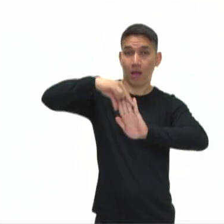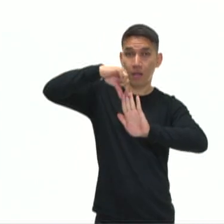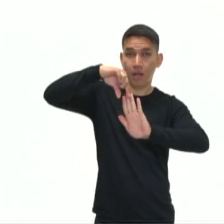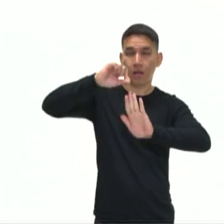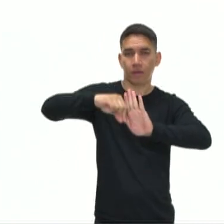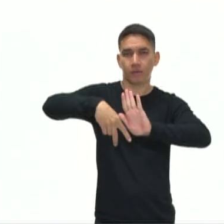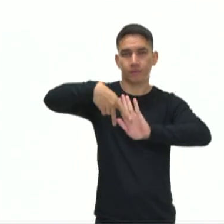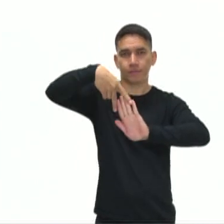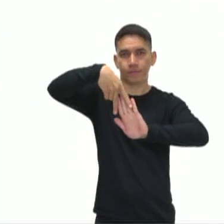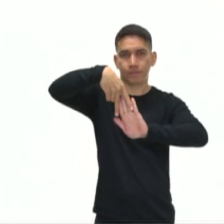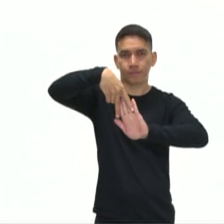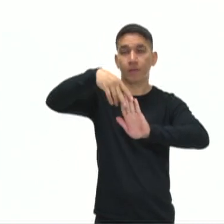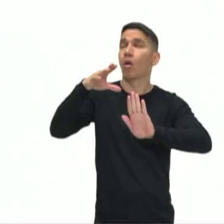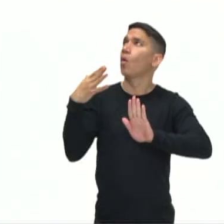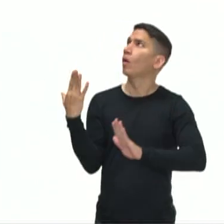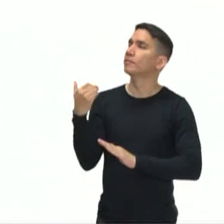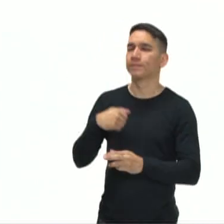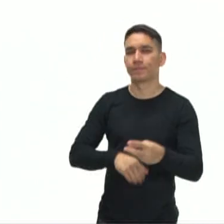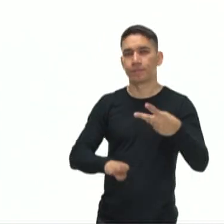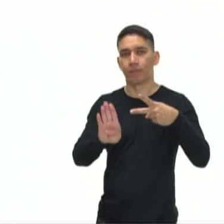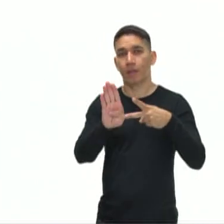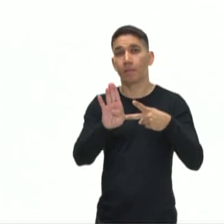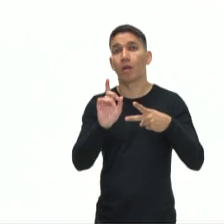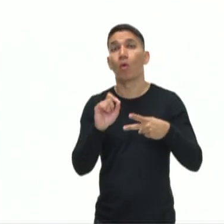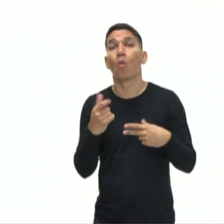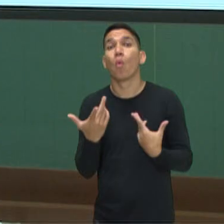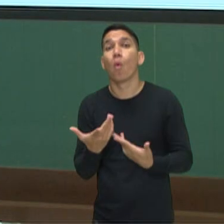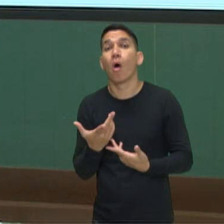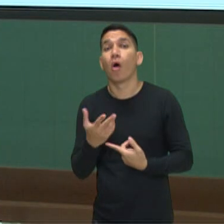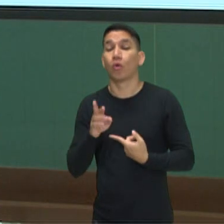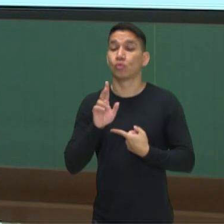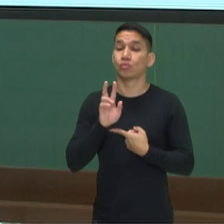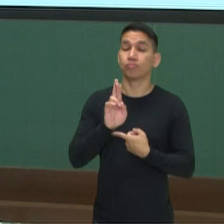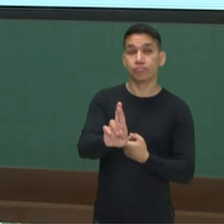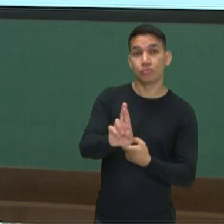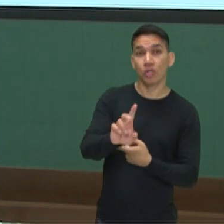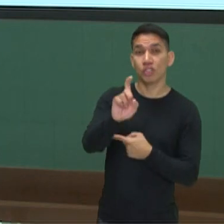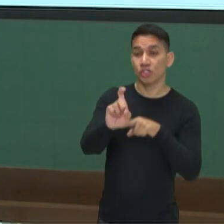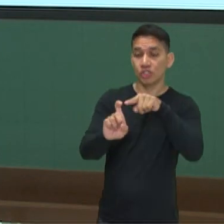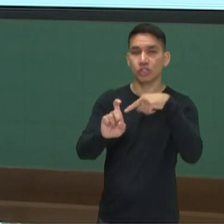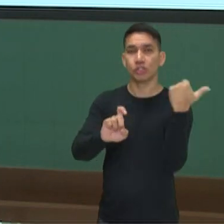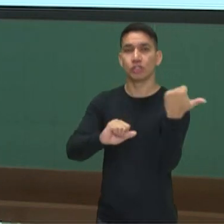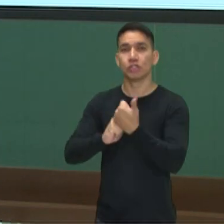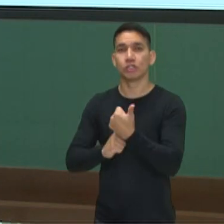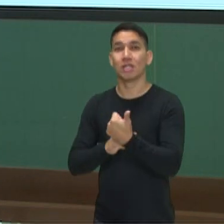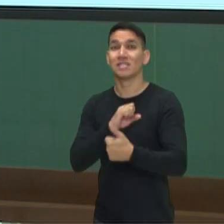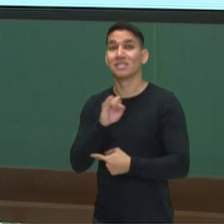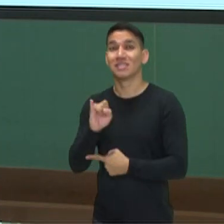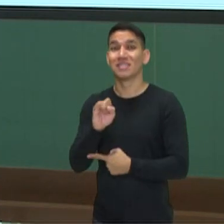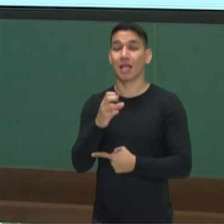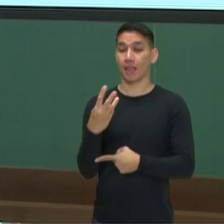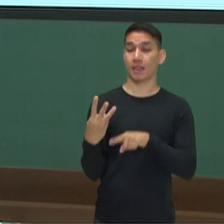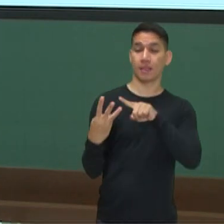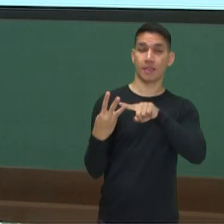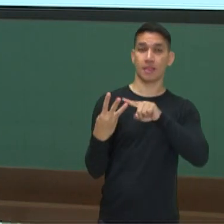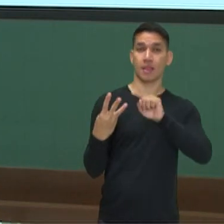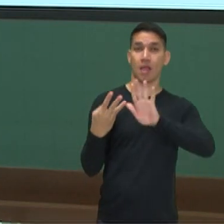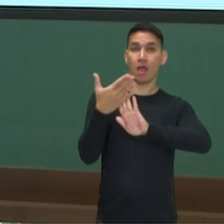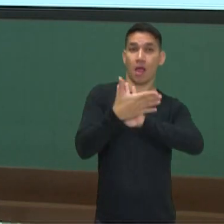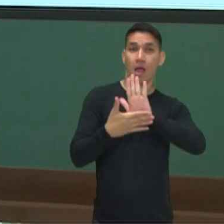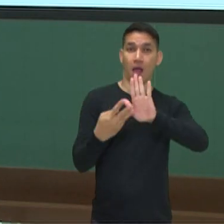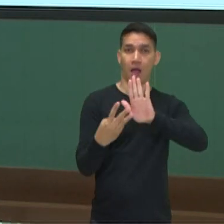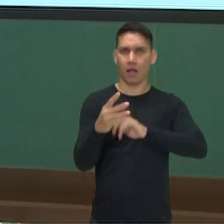na letra B, qual o valor numérico dessa área se x fosse 3? Lembra-se, quando você não consegue